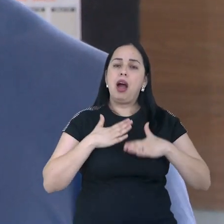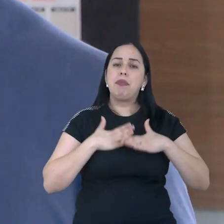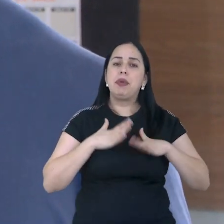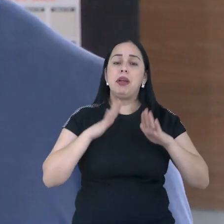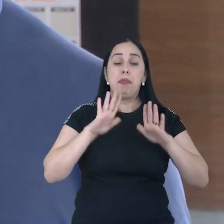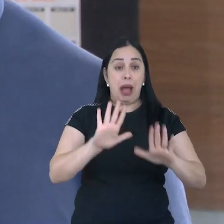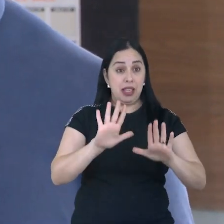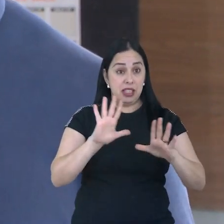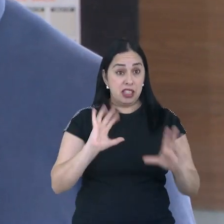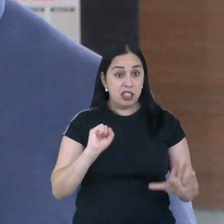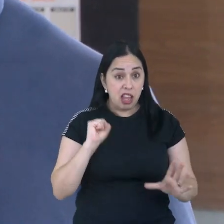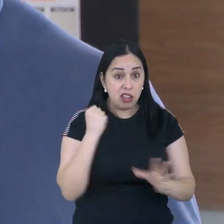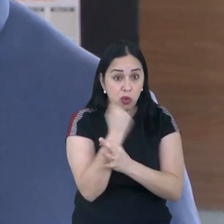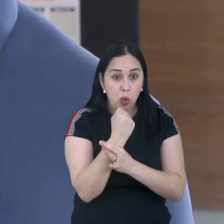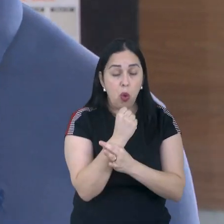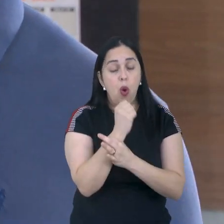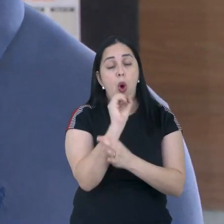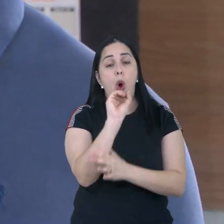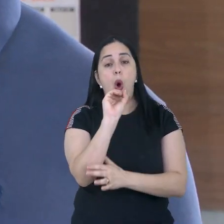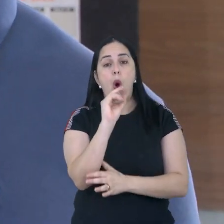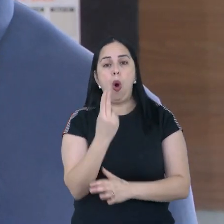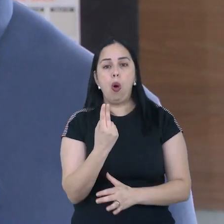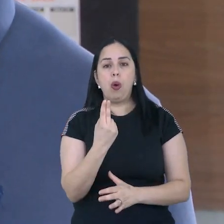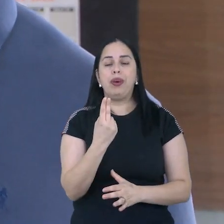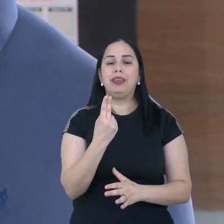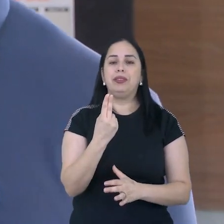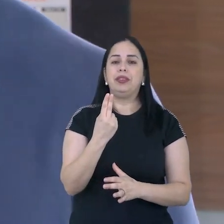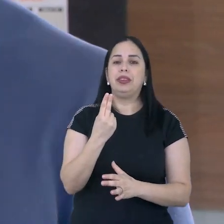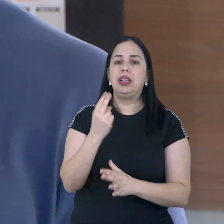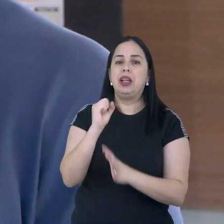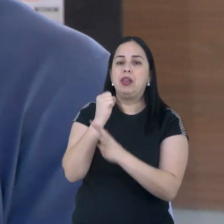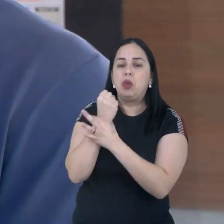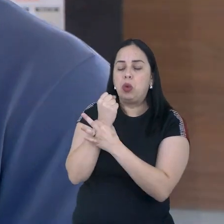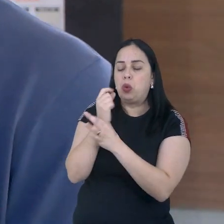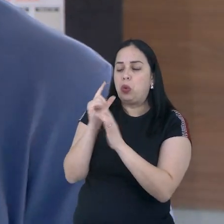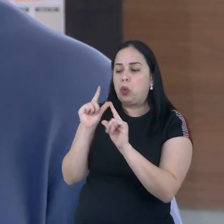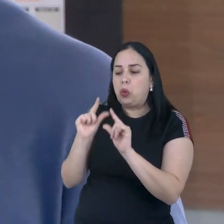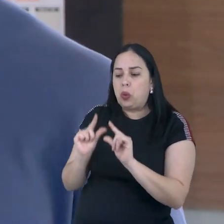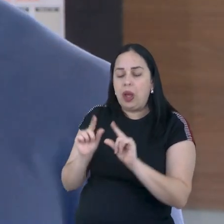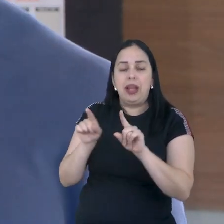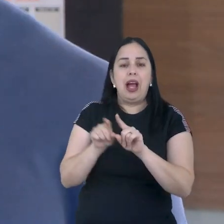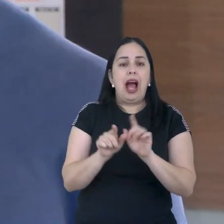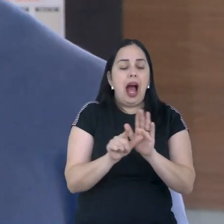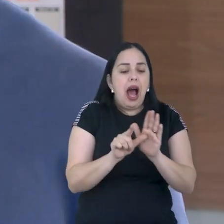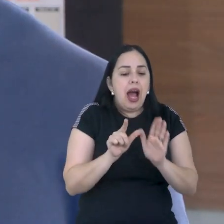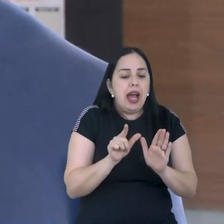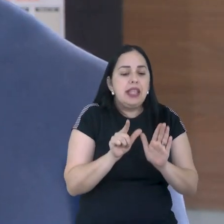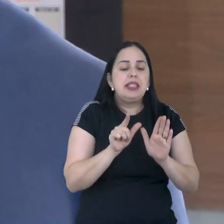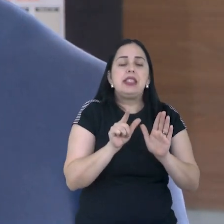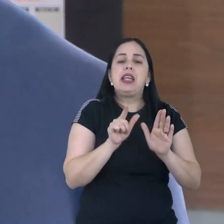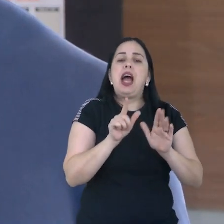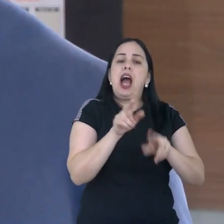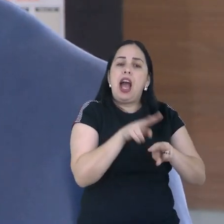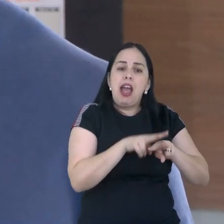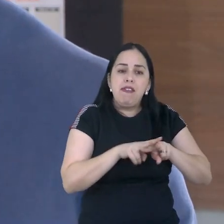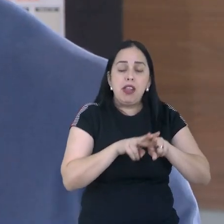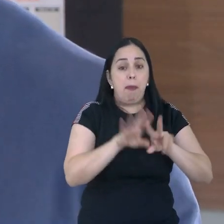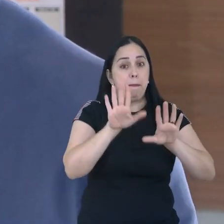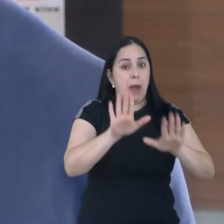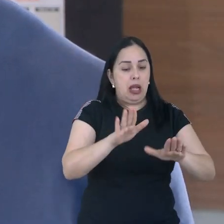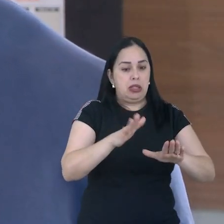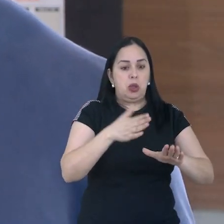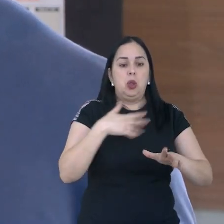Enem. Mas se o aluno se sente seguro, né, ou diminui a insegurança, dando uma estudadinha na véspera, sem